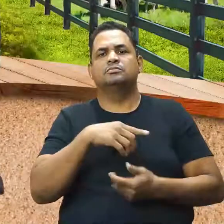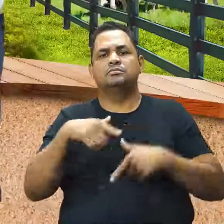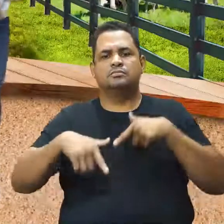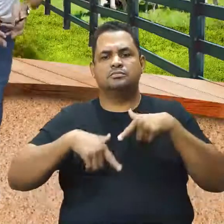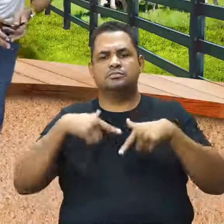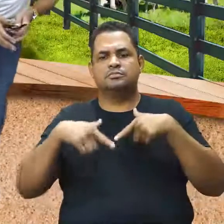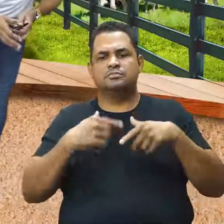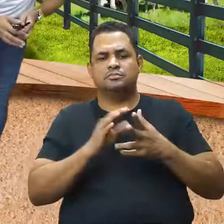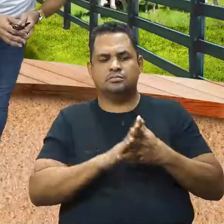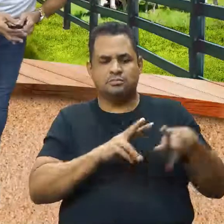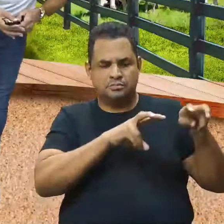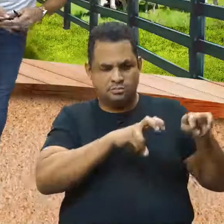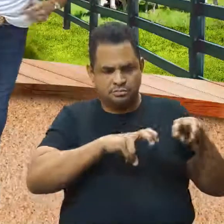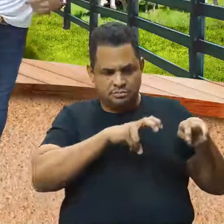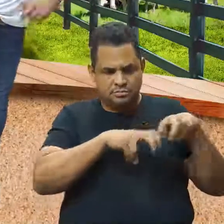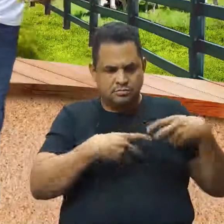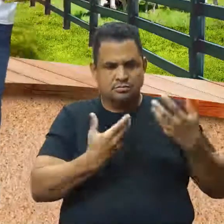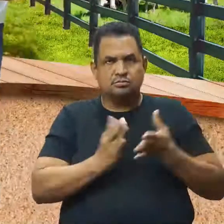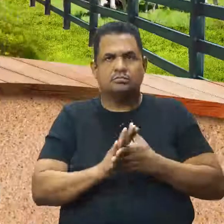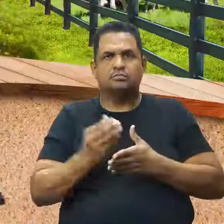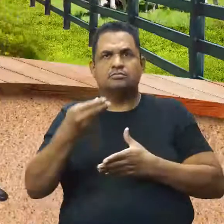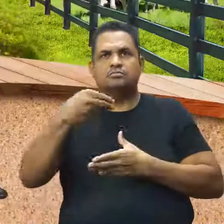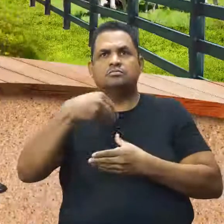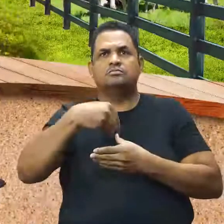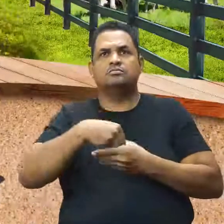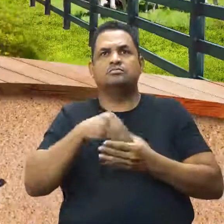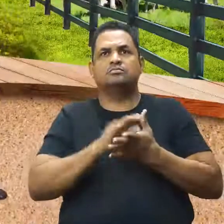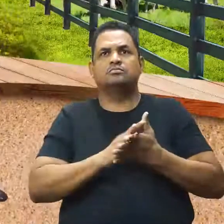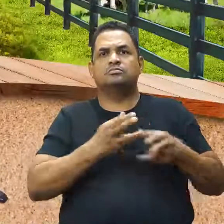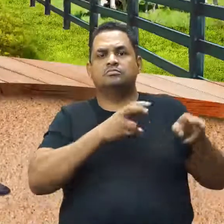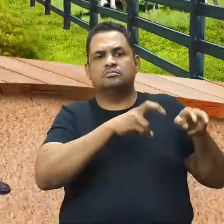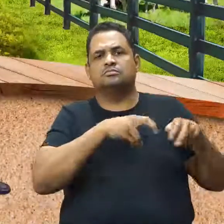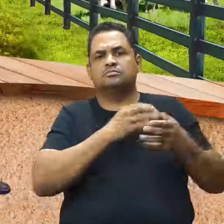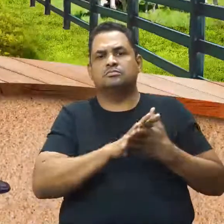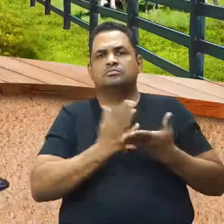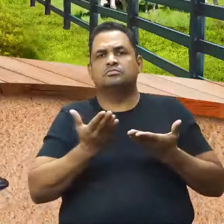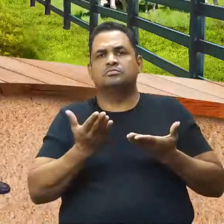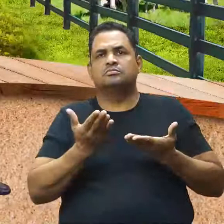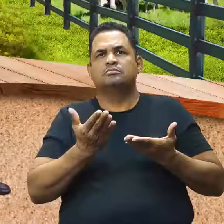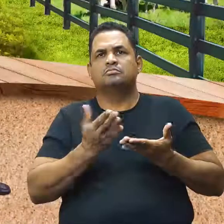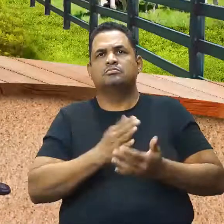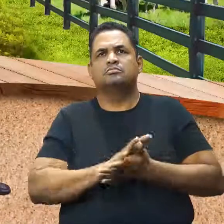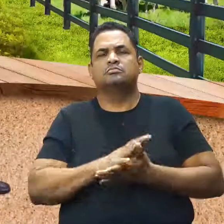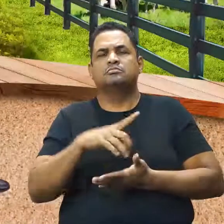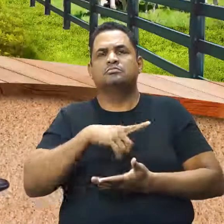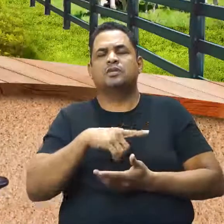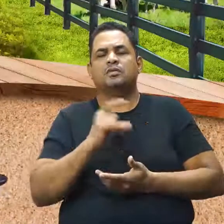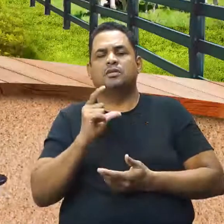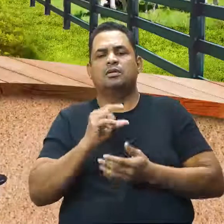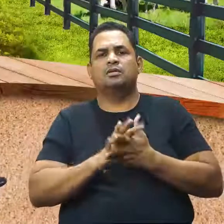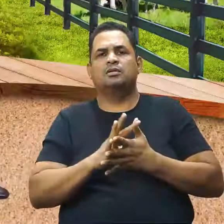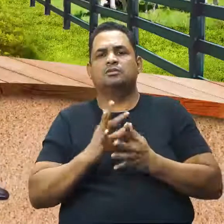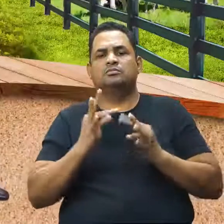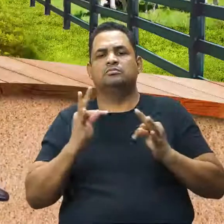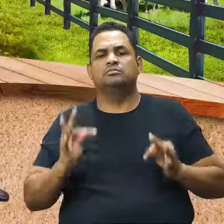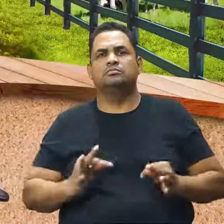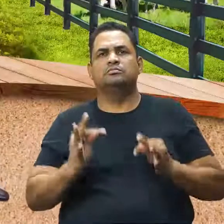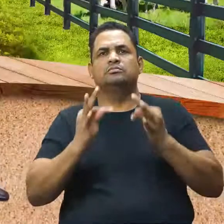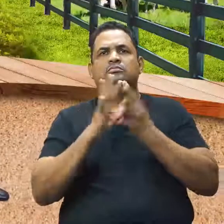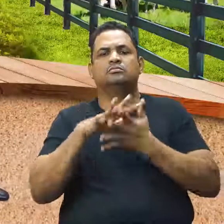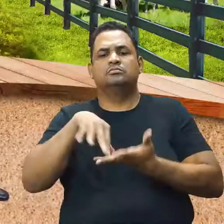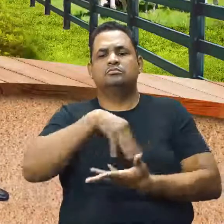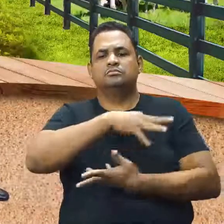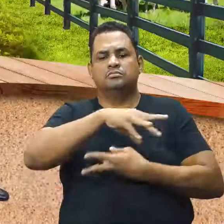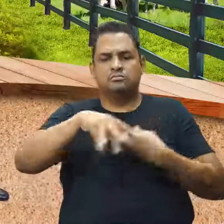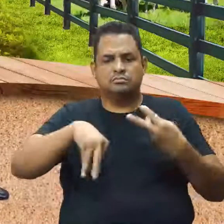atividades agrícolas. Dentro das atividades agrícolas, nós temos um termo técnico que envolve todas